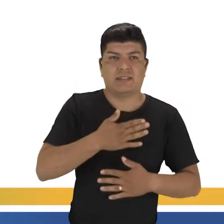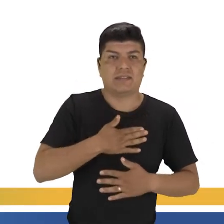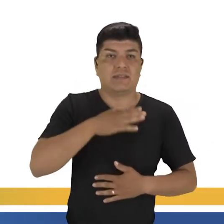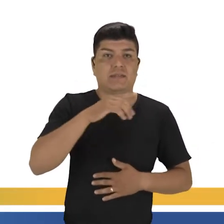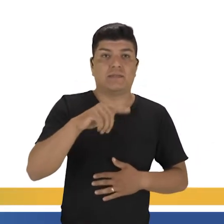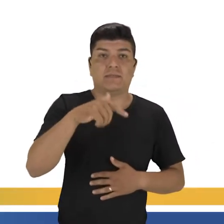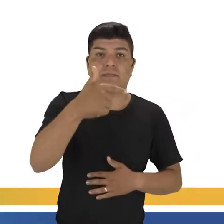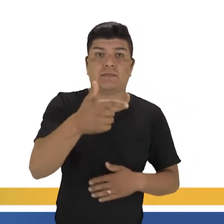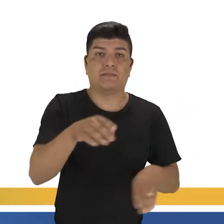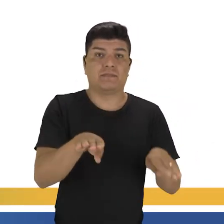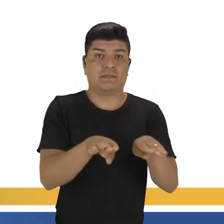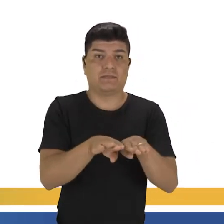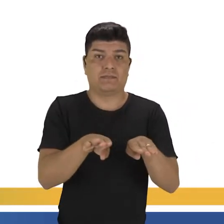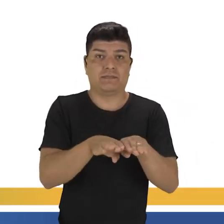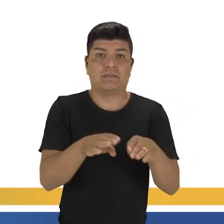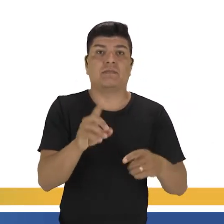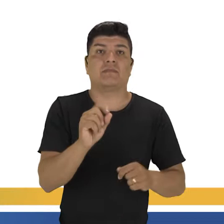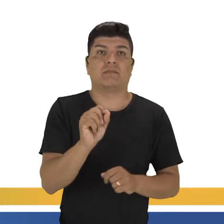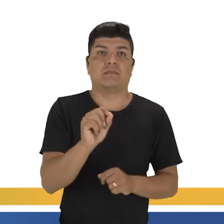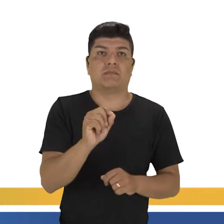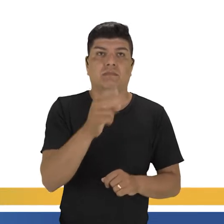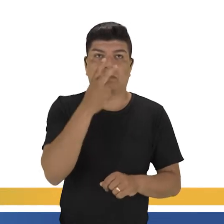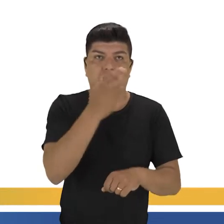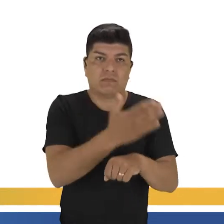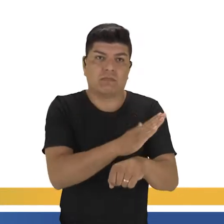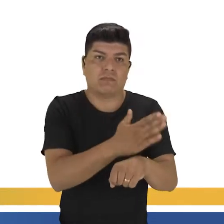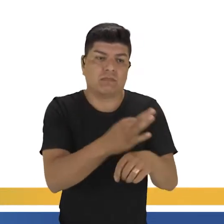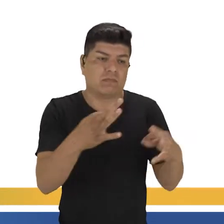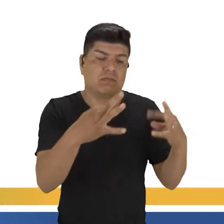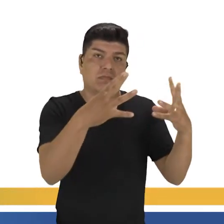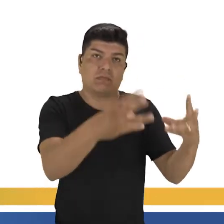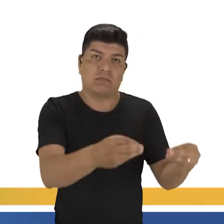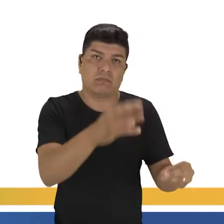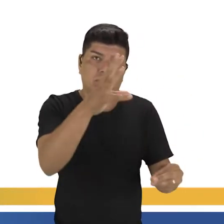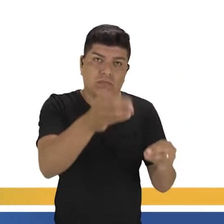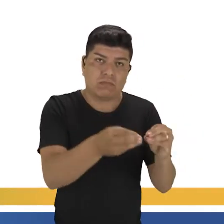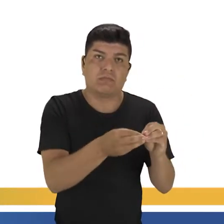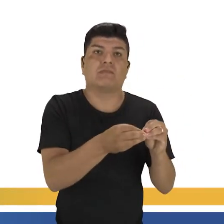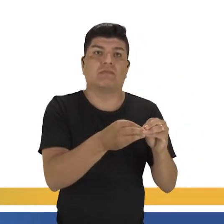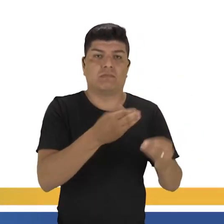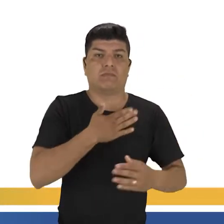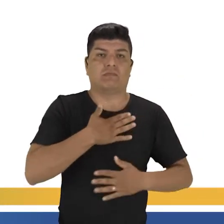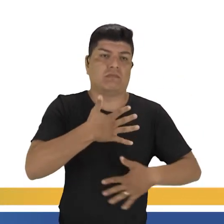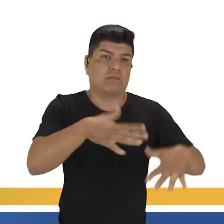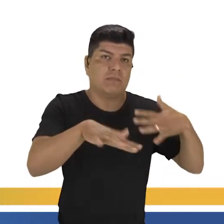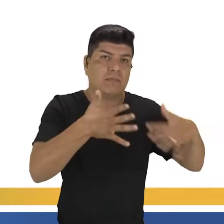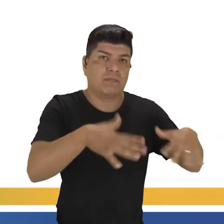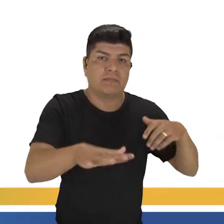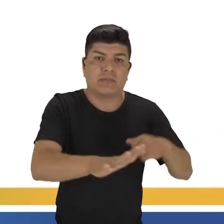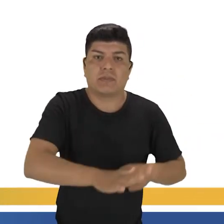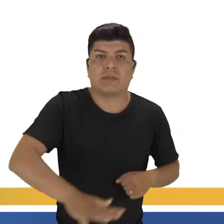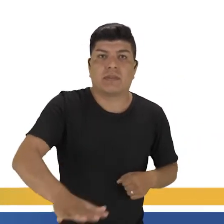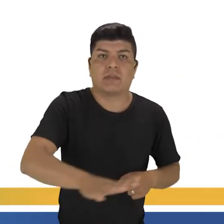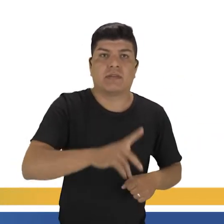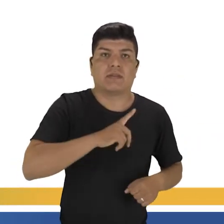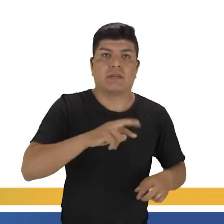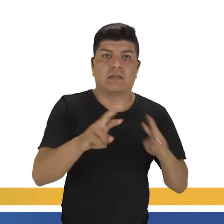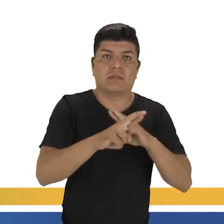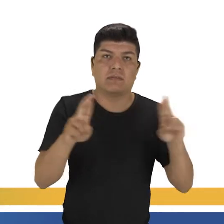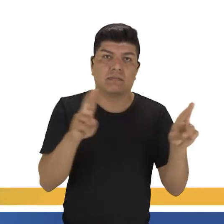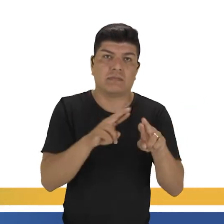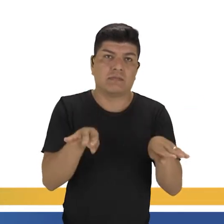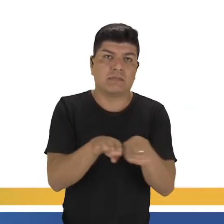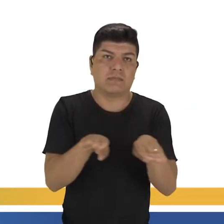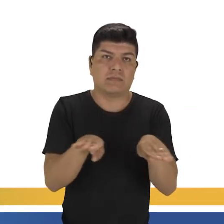E do outro lado eu tenho a dinâmica, ou seja, tudo que compõe as partes do movimento. Abaixo eu tenho os